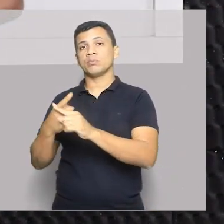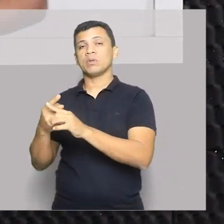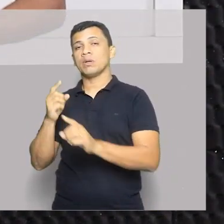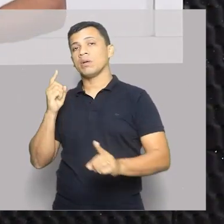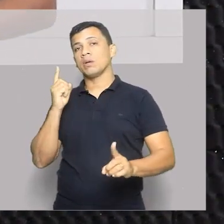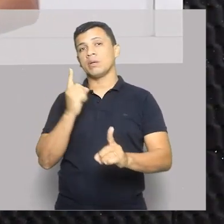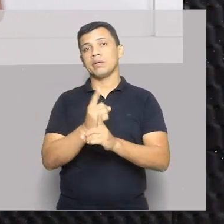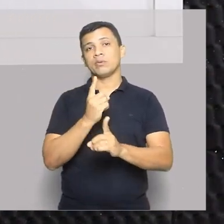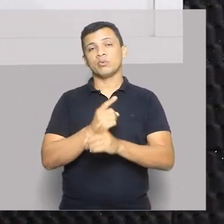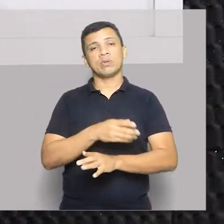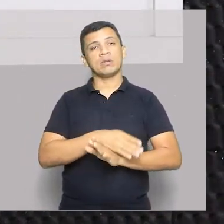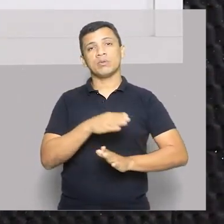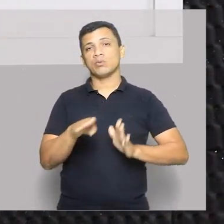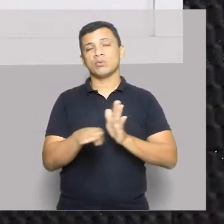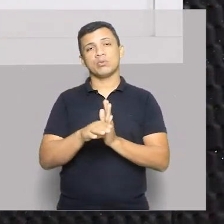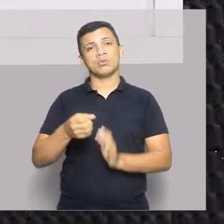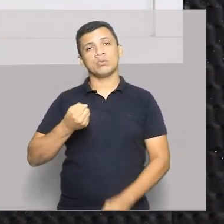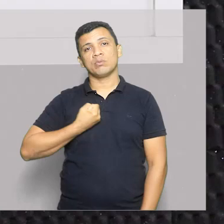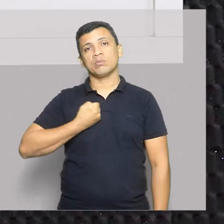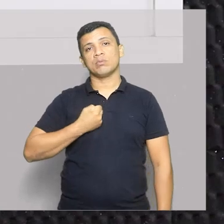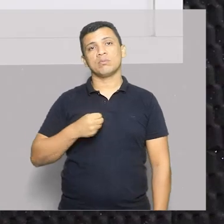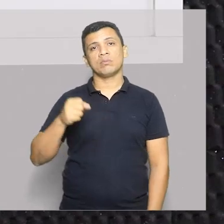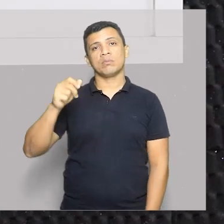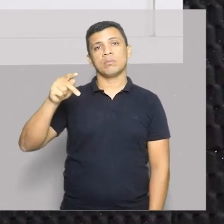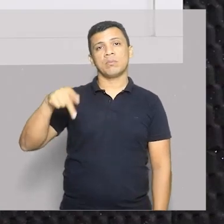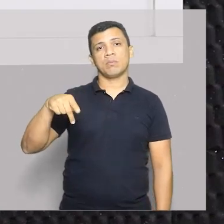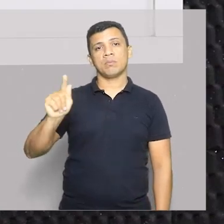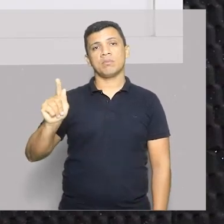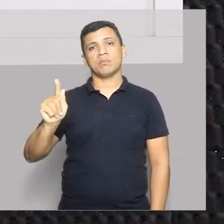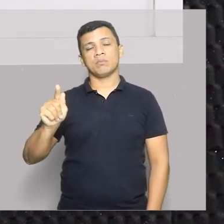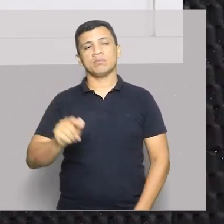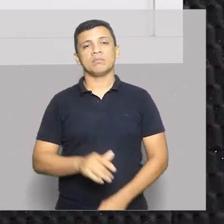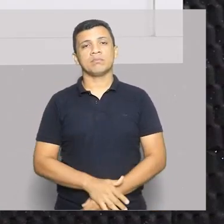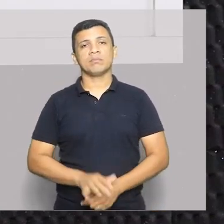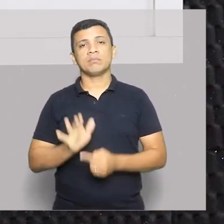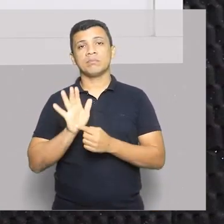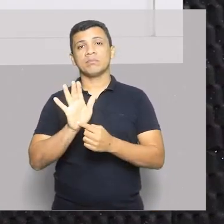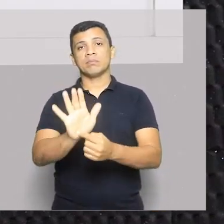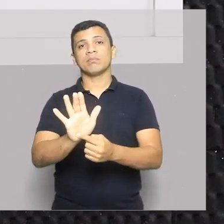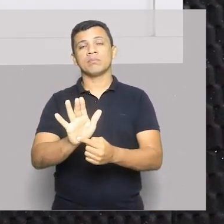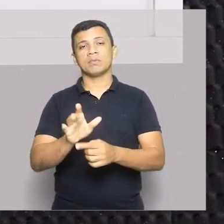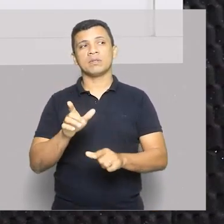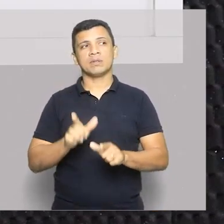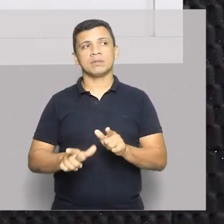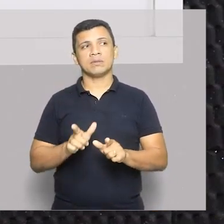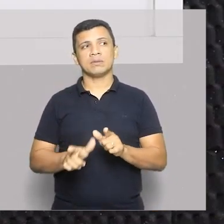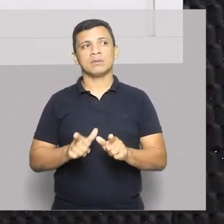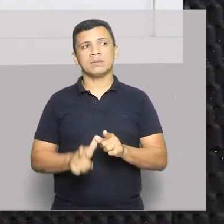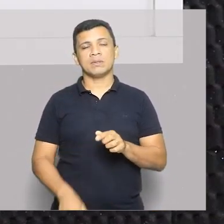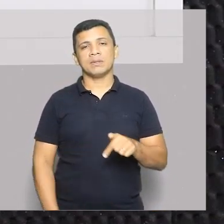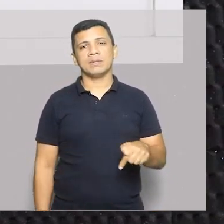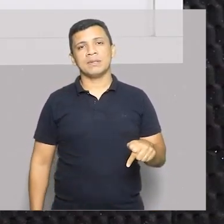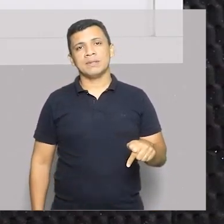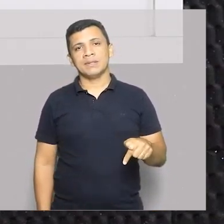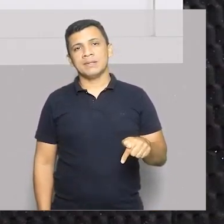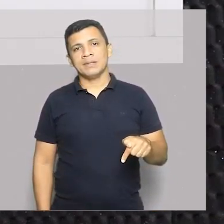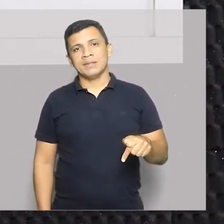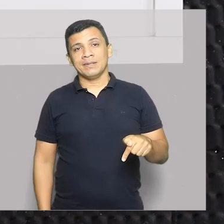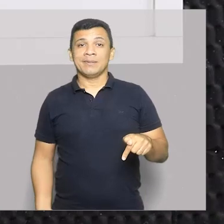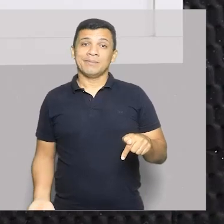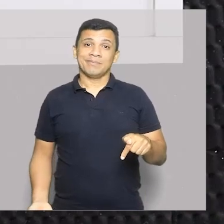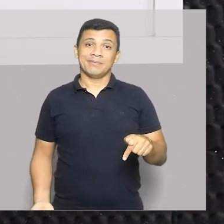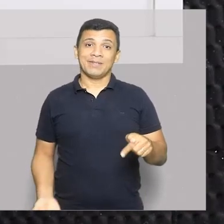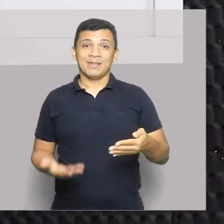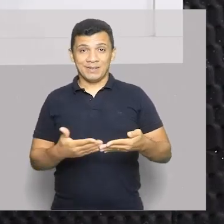os termos da PG. Certo? Nesse caso aqui, nós representamos aqui pela letra Q. Certo? Lá na